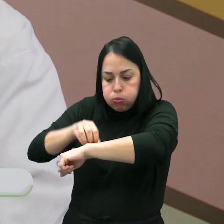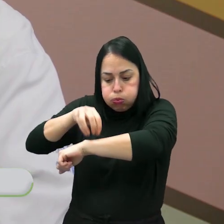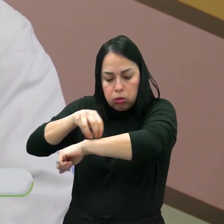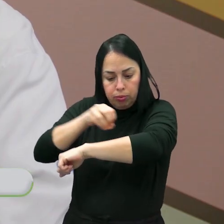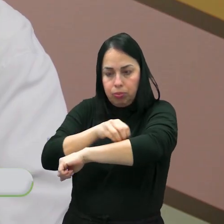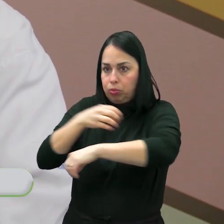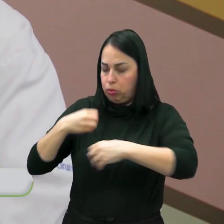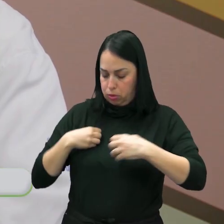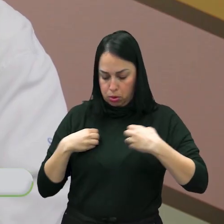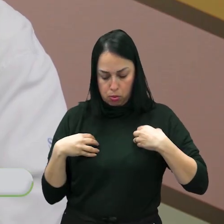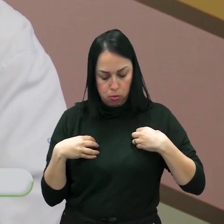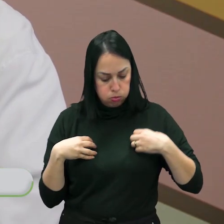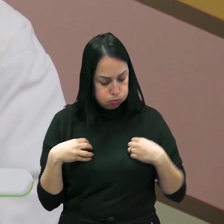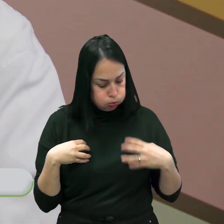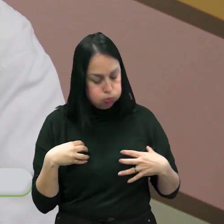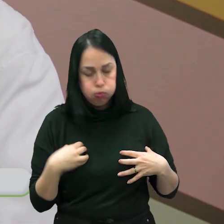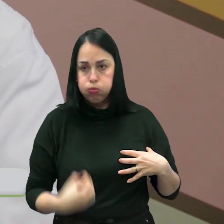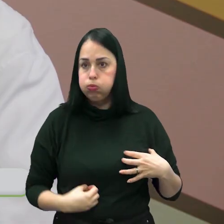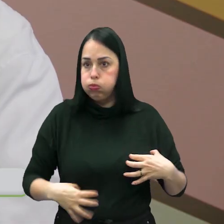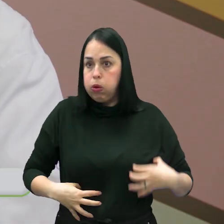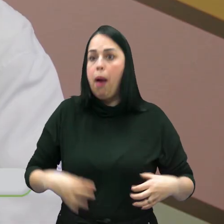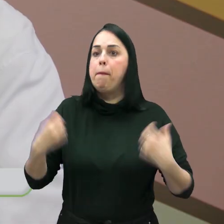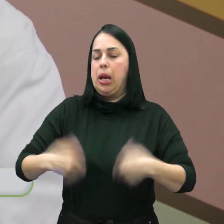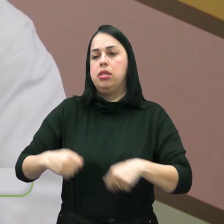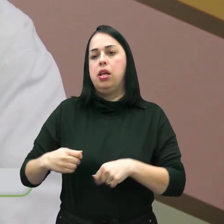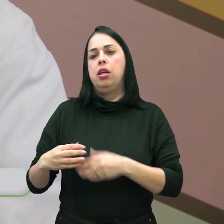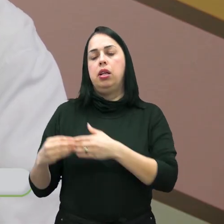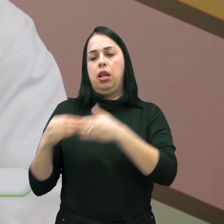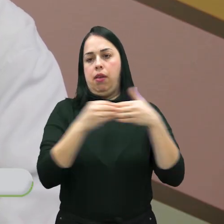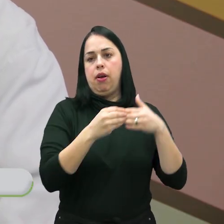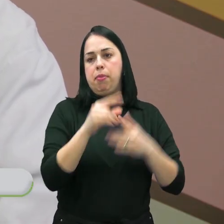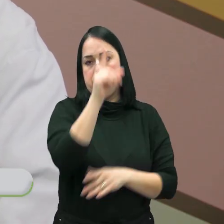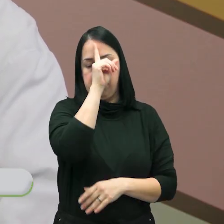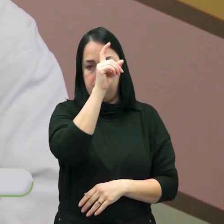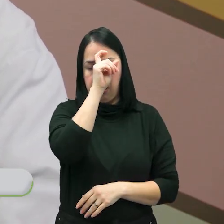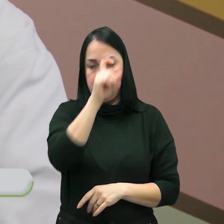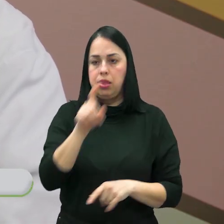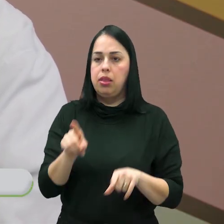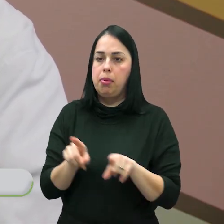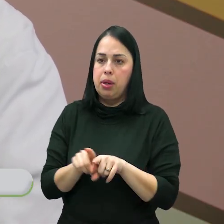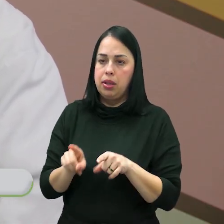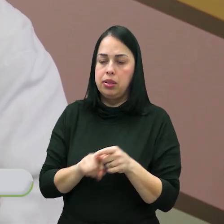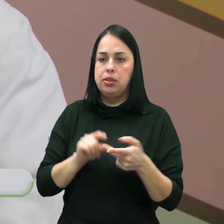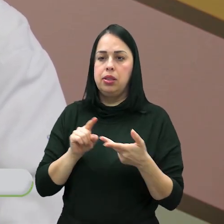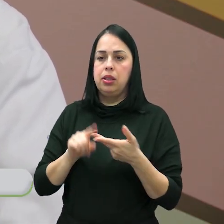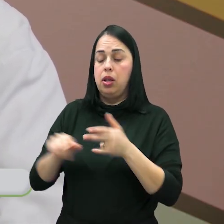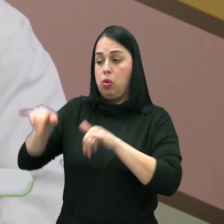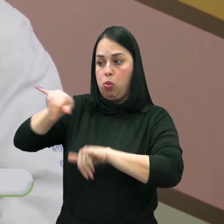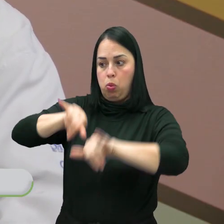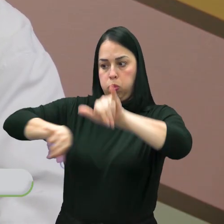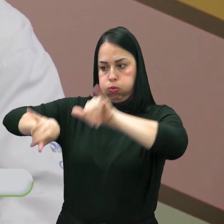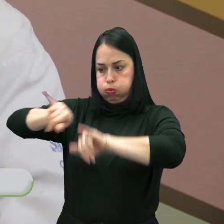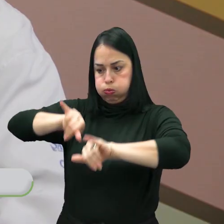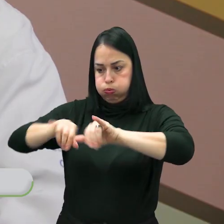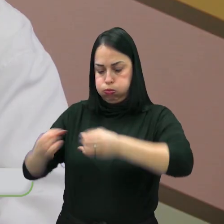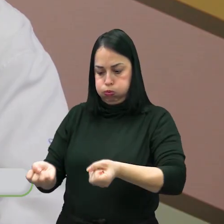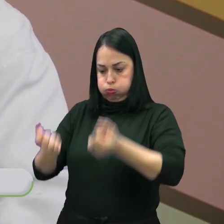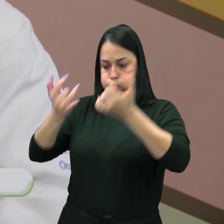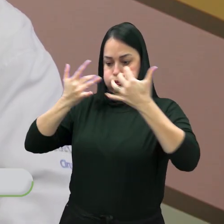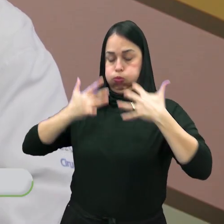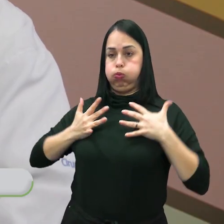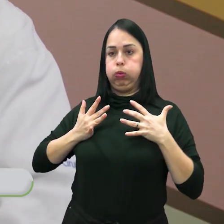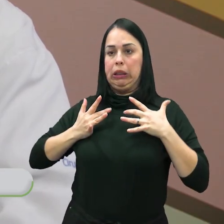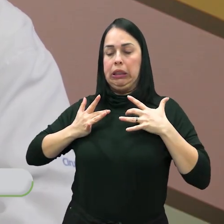procurar o hospital, seja em qual parte for do corpo. Outras circunstâncias são assim, com substâncias